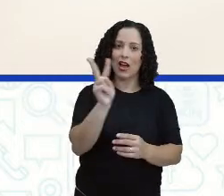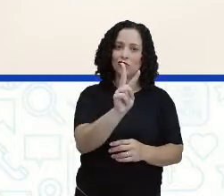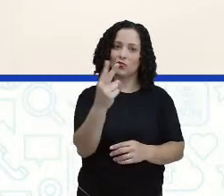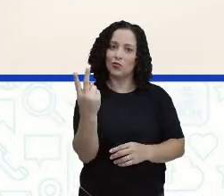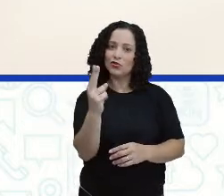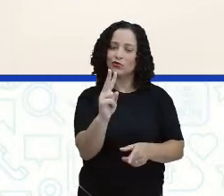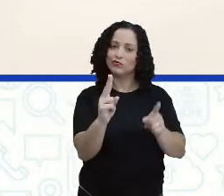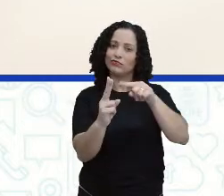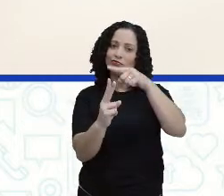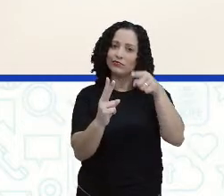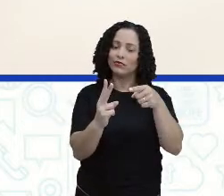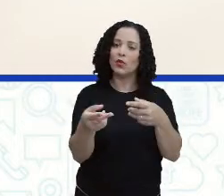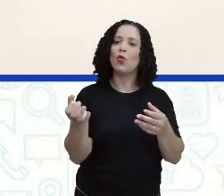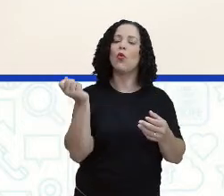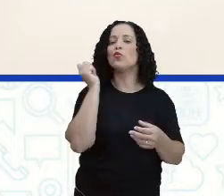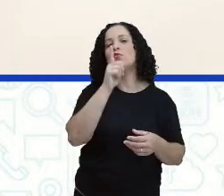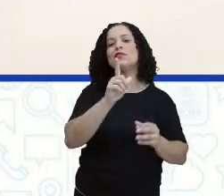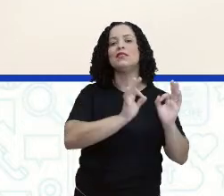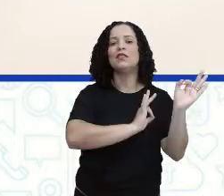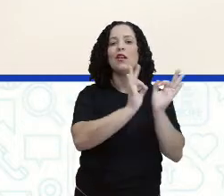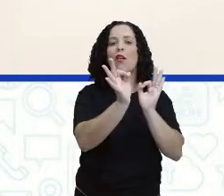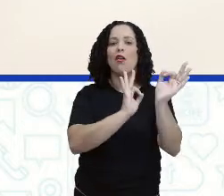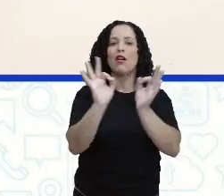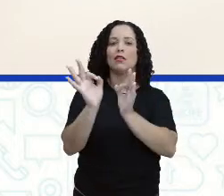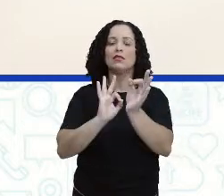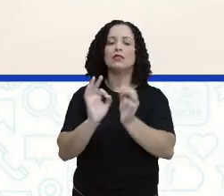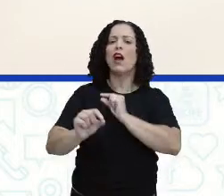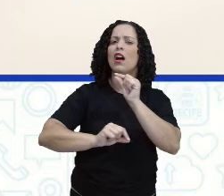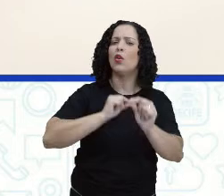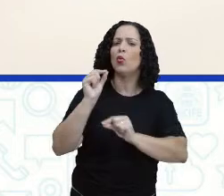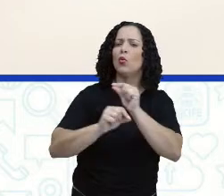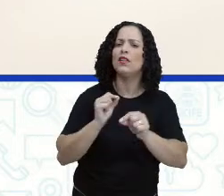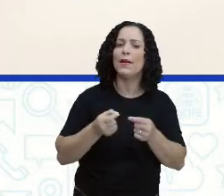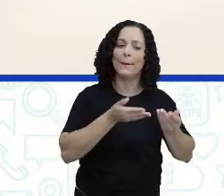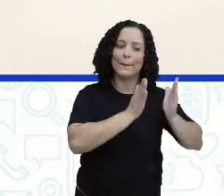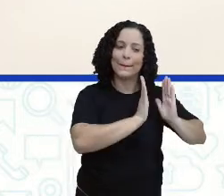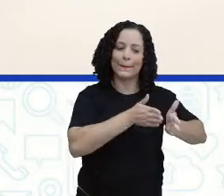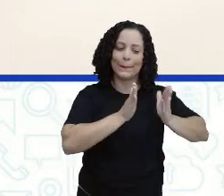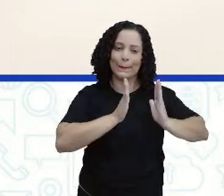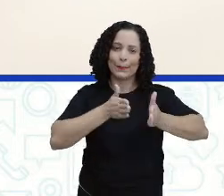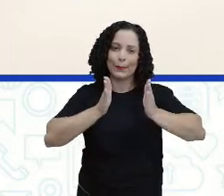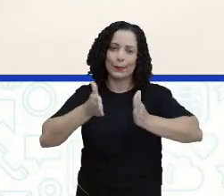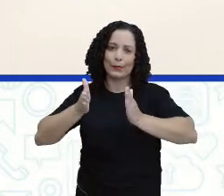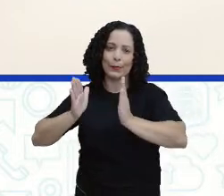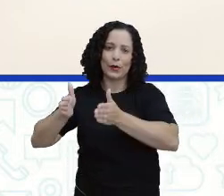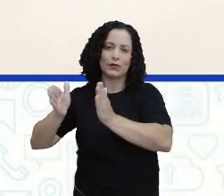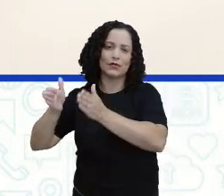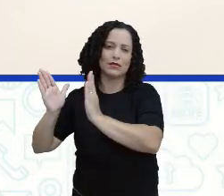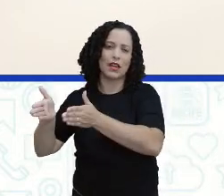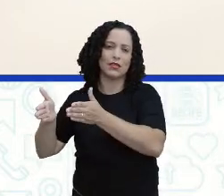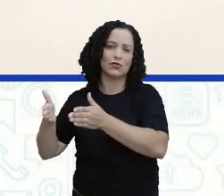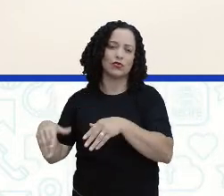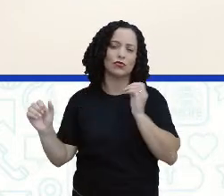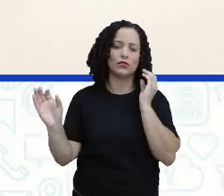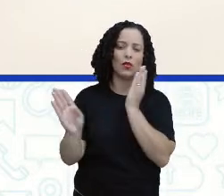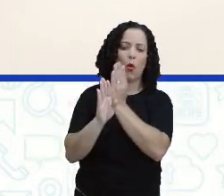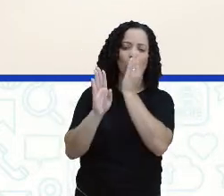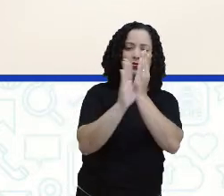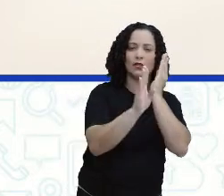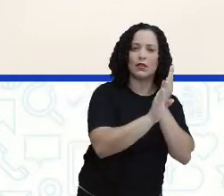conseguiu organizar, né, processos que possibilitaram decifrar as sequências aí